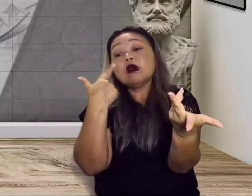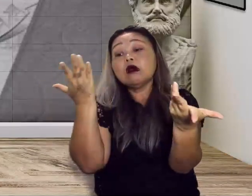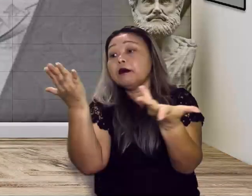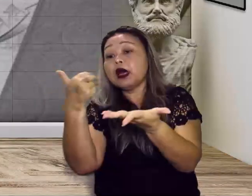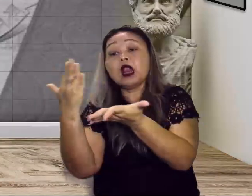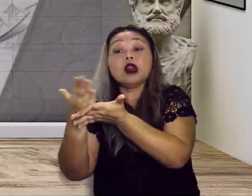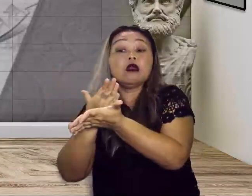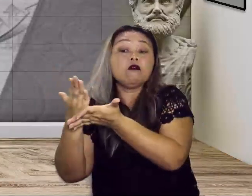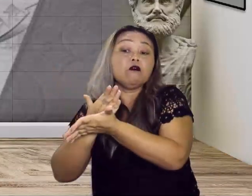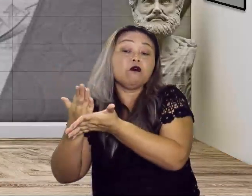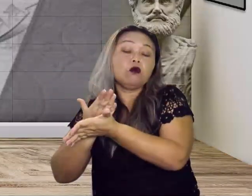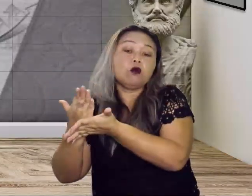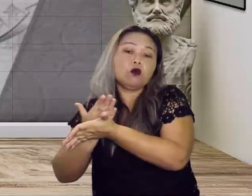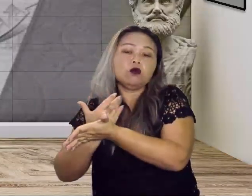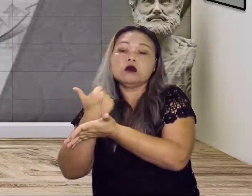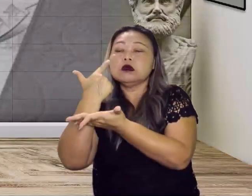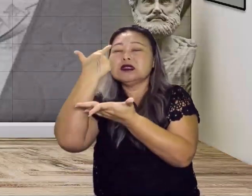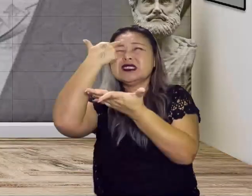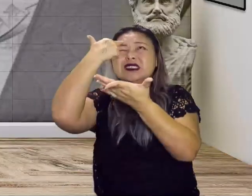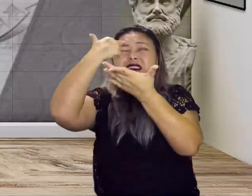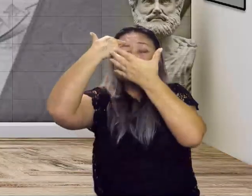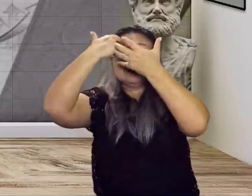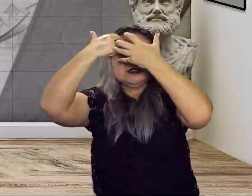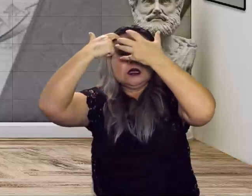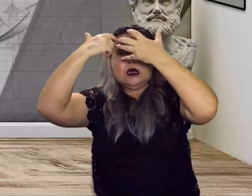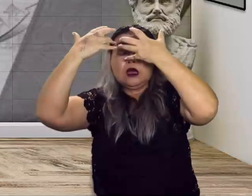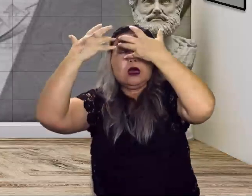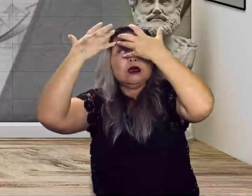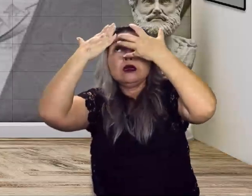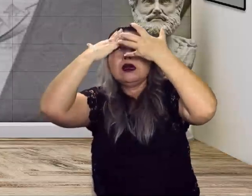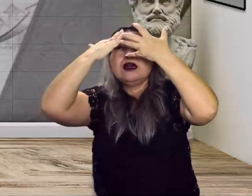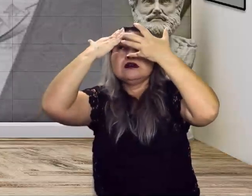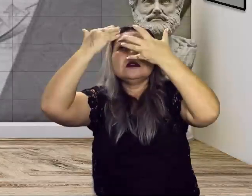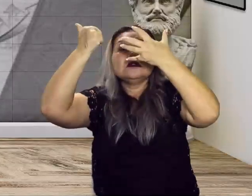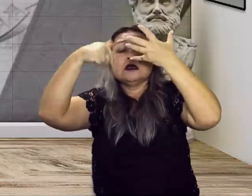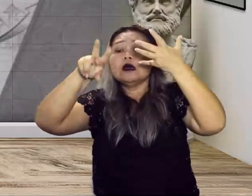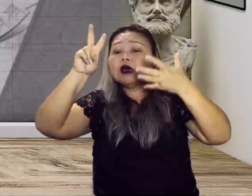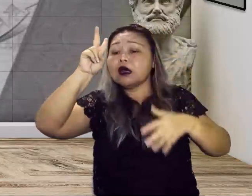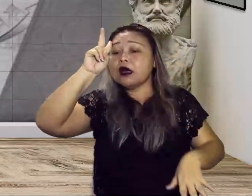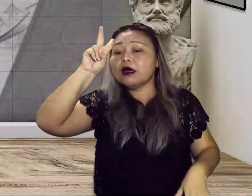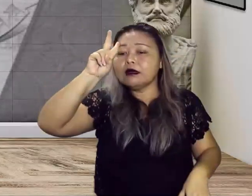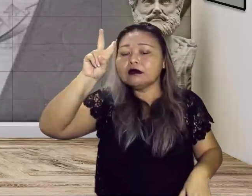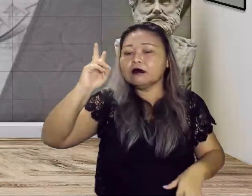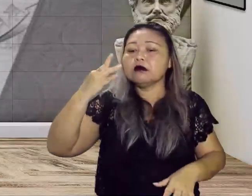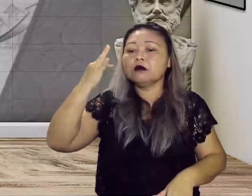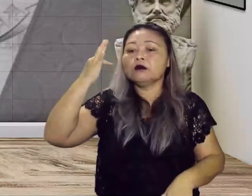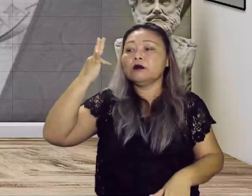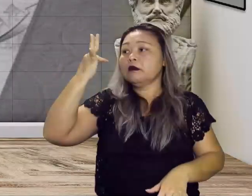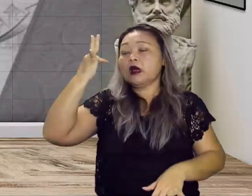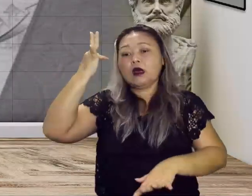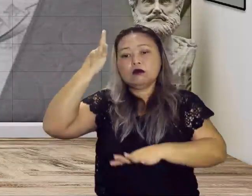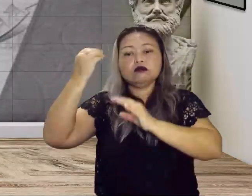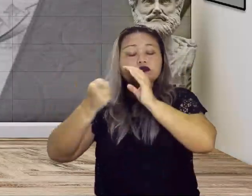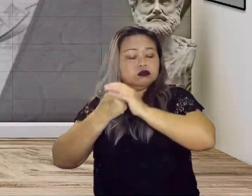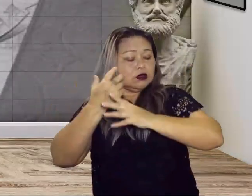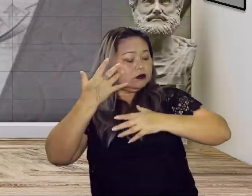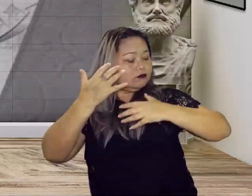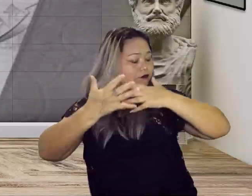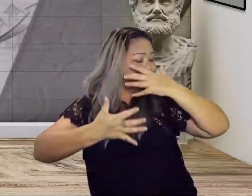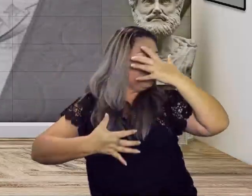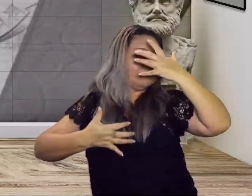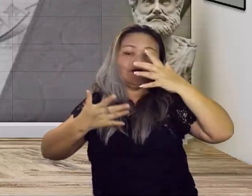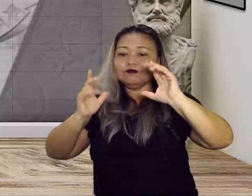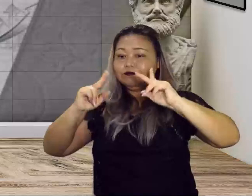vezes as pessoas vão buscar livros, mas nossa mente, ela quer saber. Lembra que nós falamos que a filosofia nasceu da inquietação